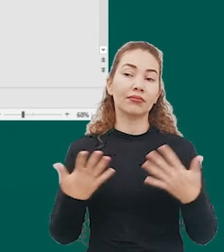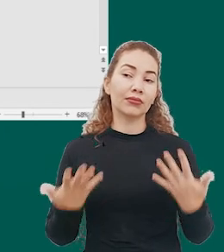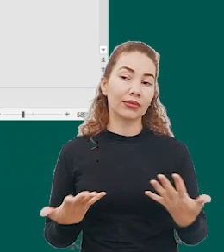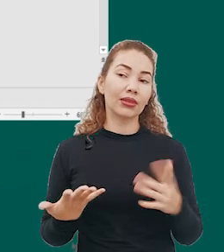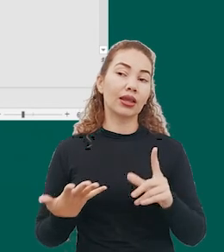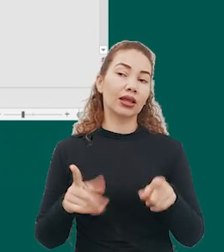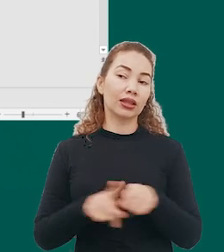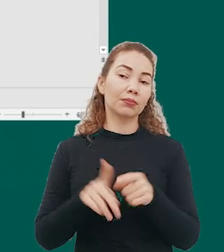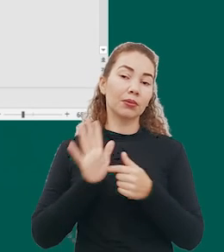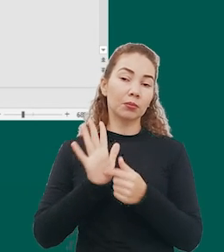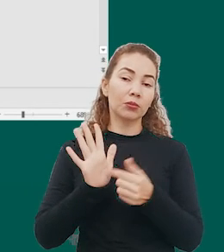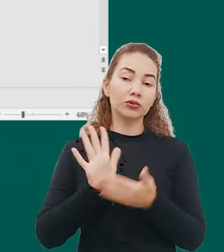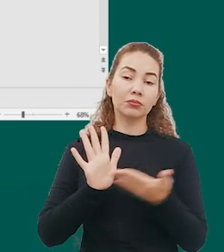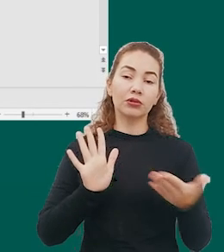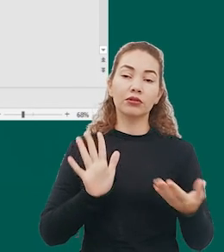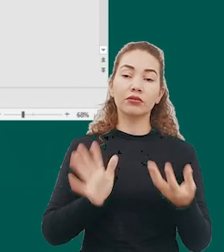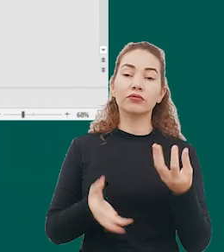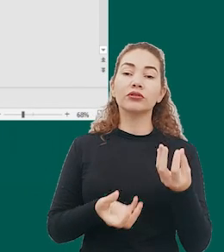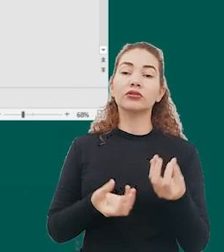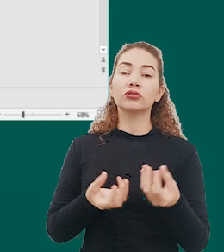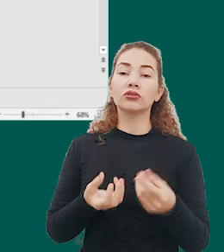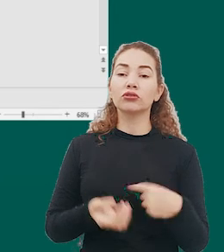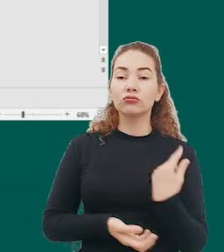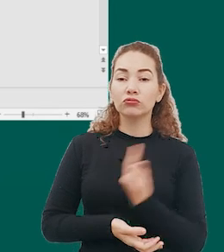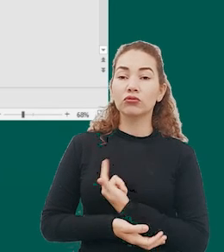E demonstrando então para vocês os nossos,